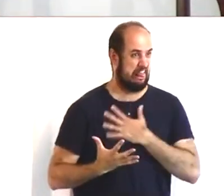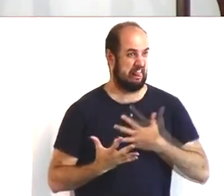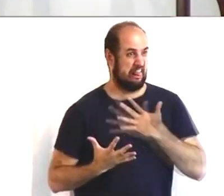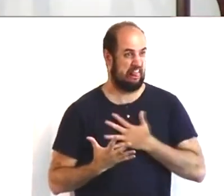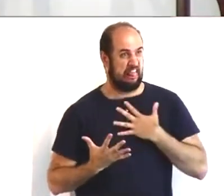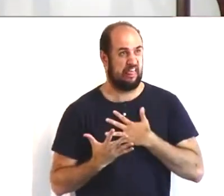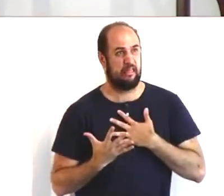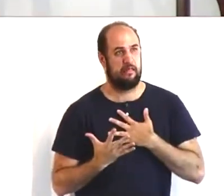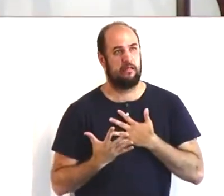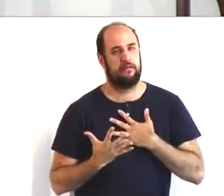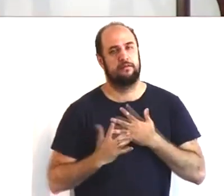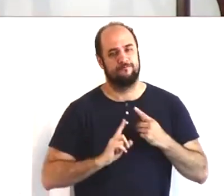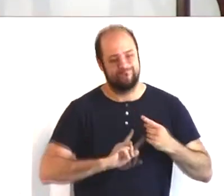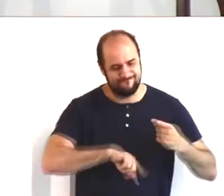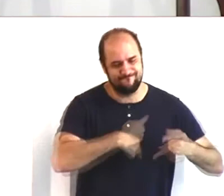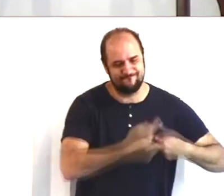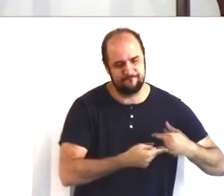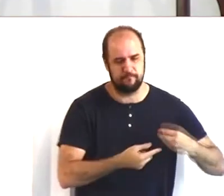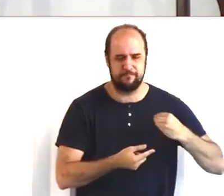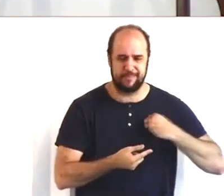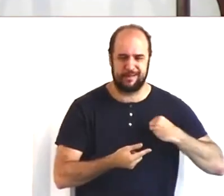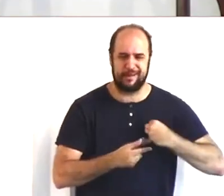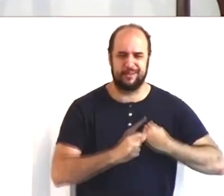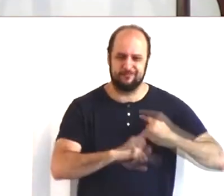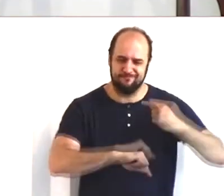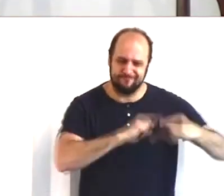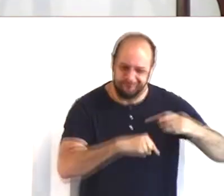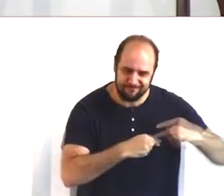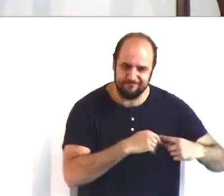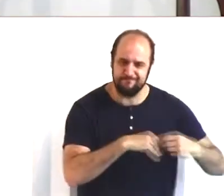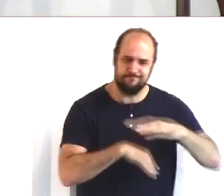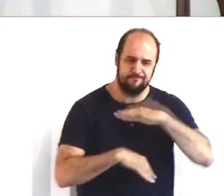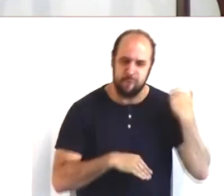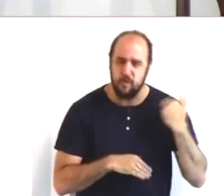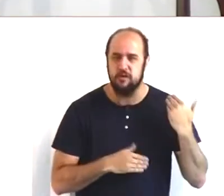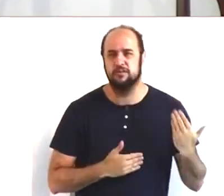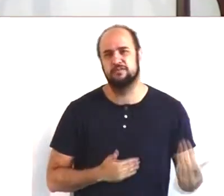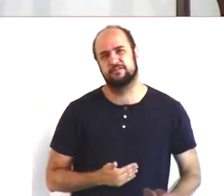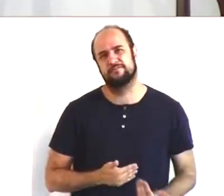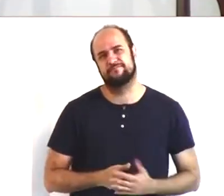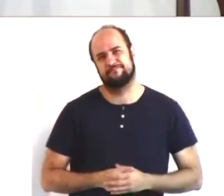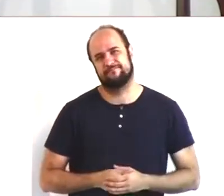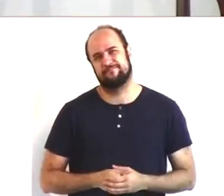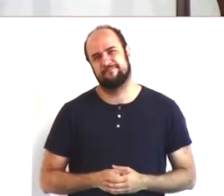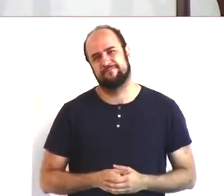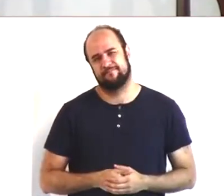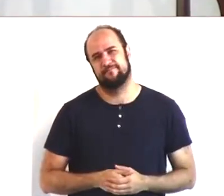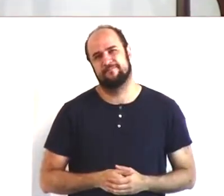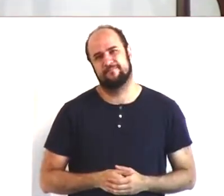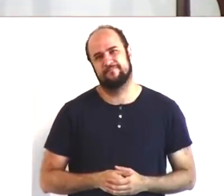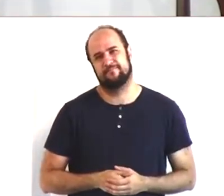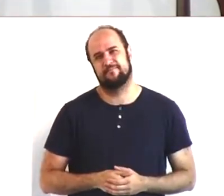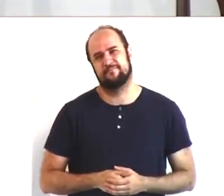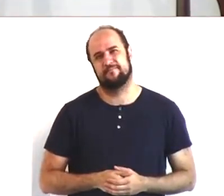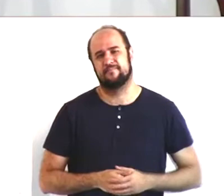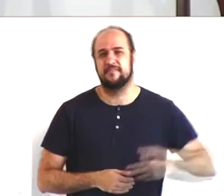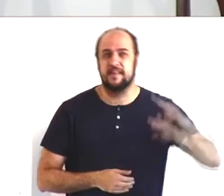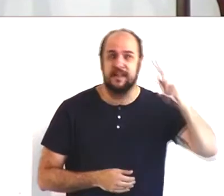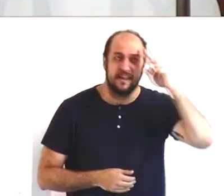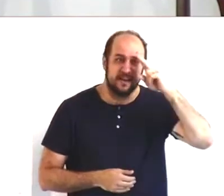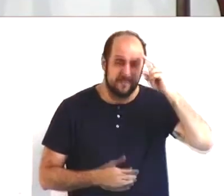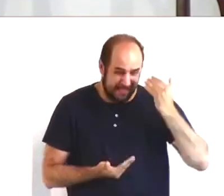pecado, e o pecado gera a morte. Não podemos negar, um dos males nossos é a